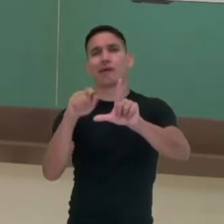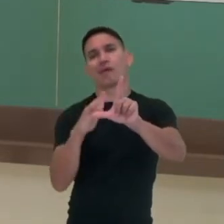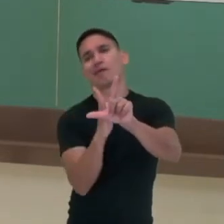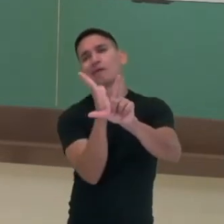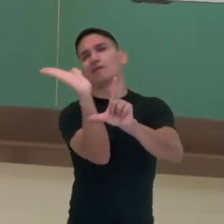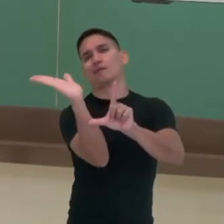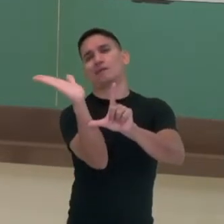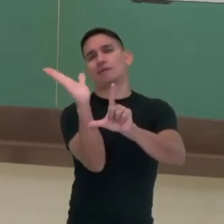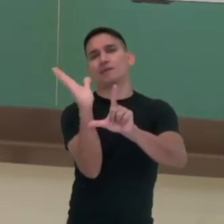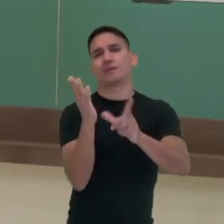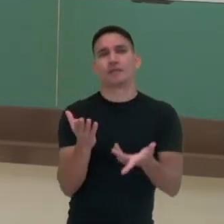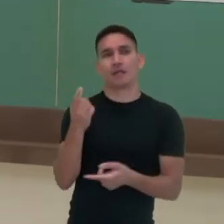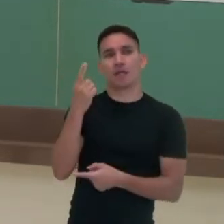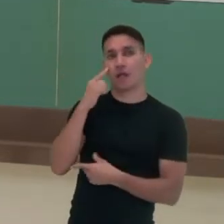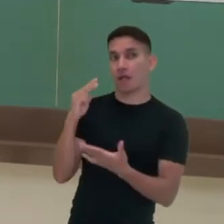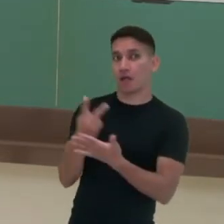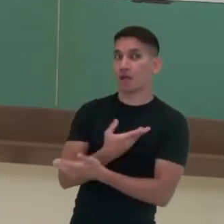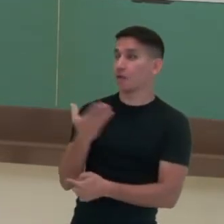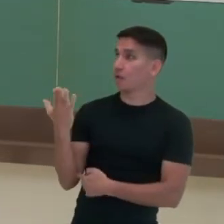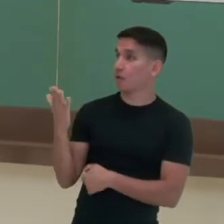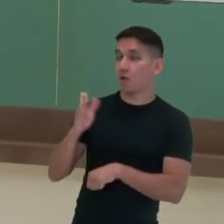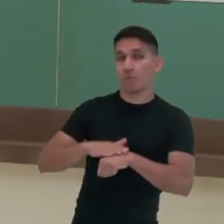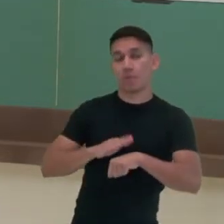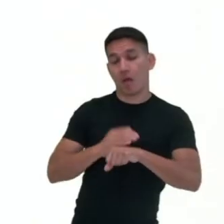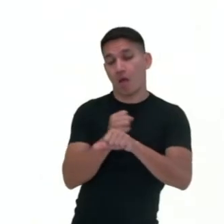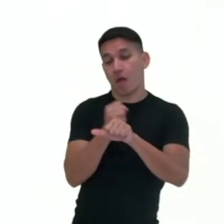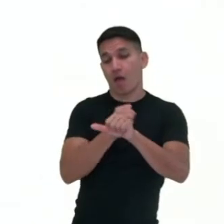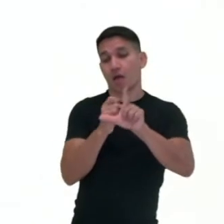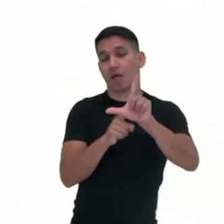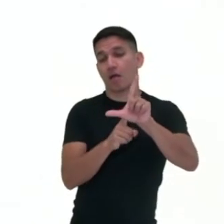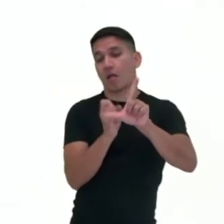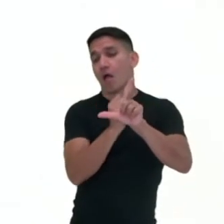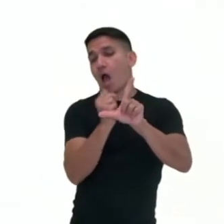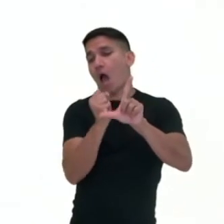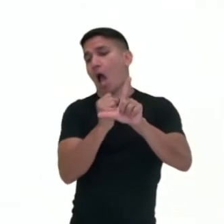Crescente, quando vai passando os anos, a altura da